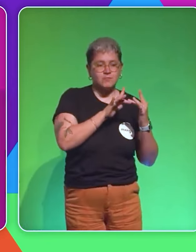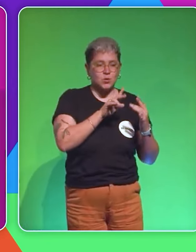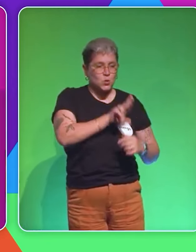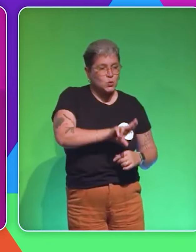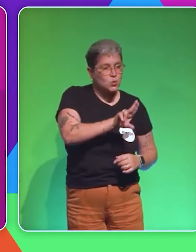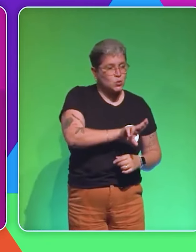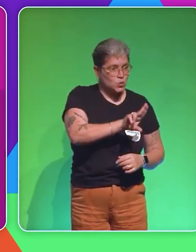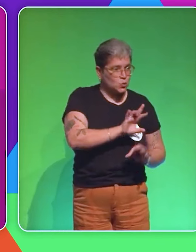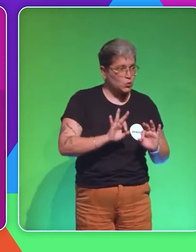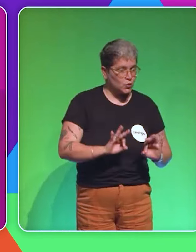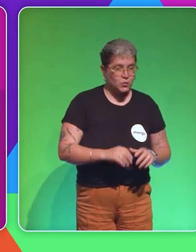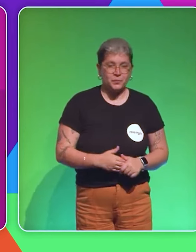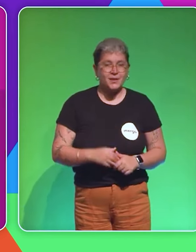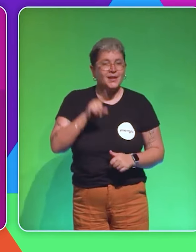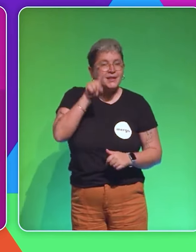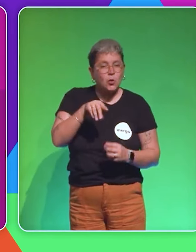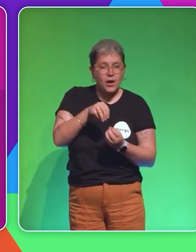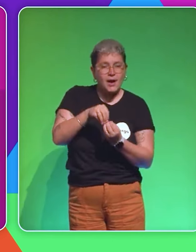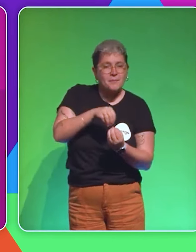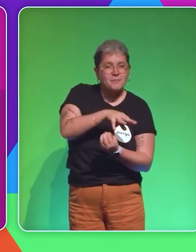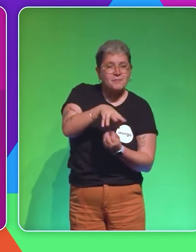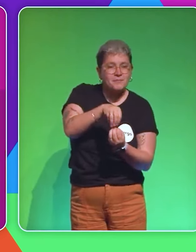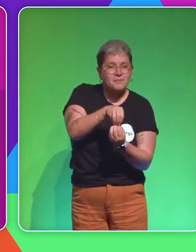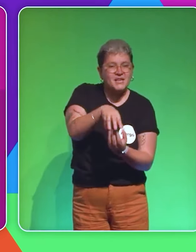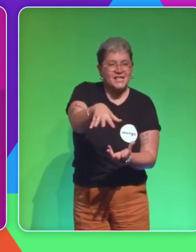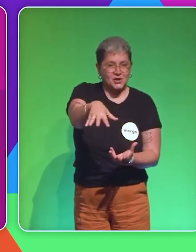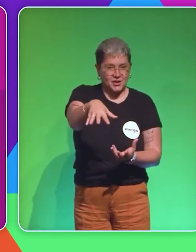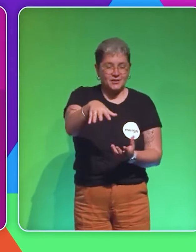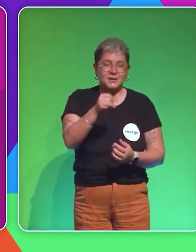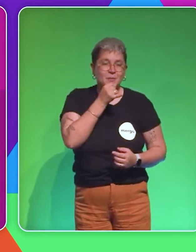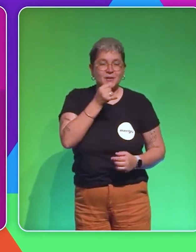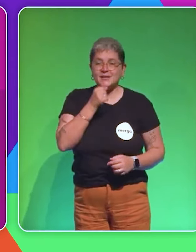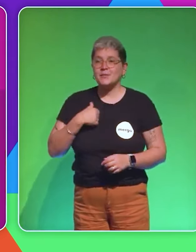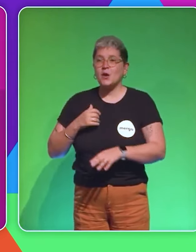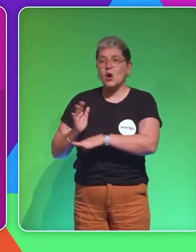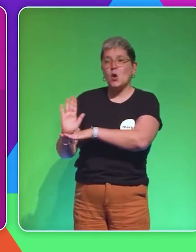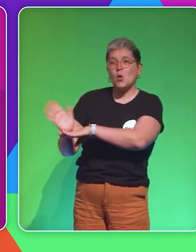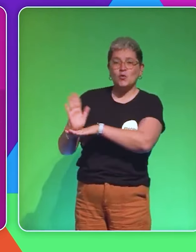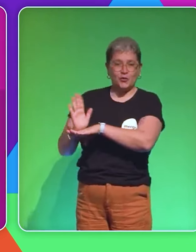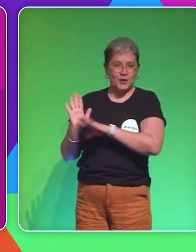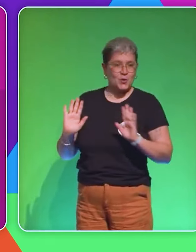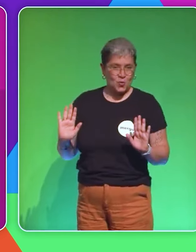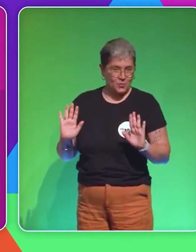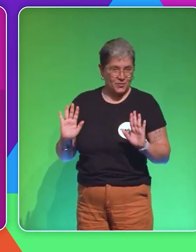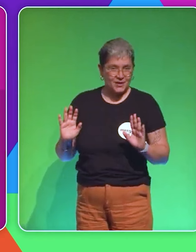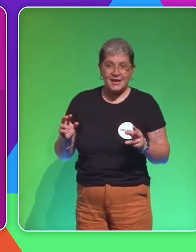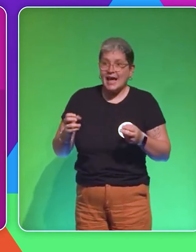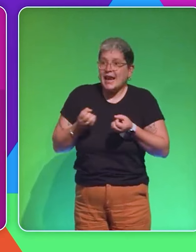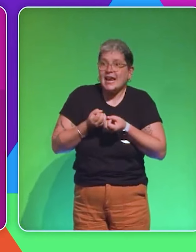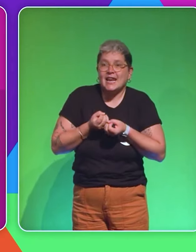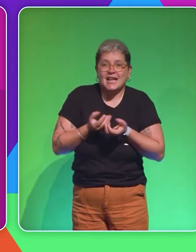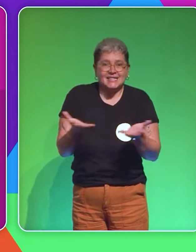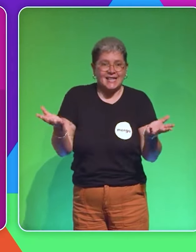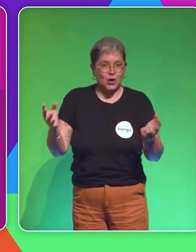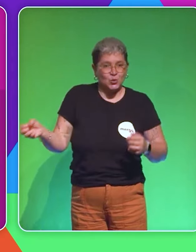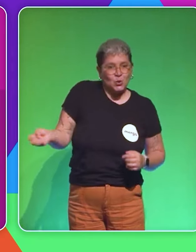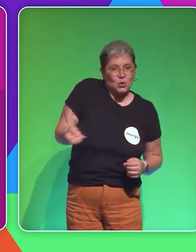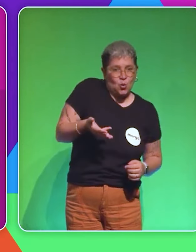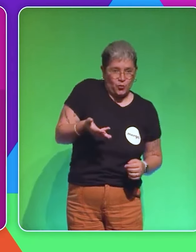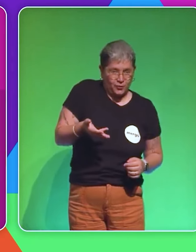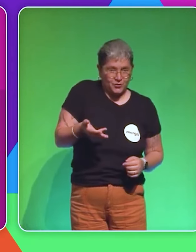mídia então nunca que a gente I imaginar que um filme com no astro de Hollywood ia ser lançado ou ia ser eh